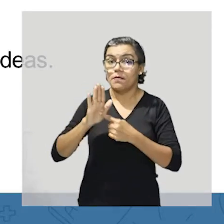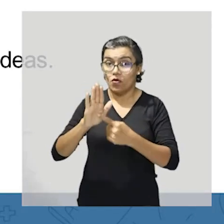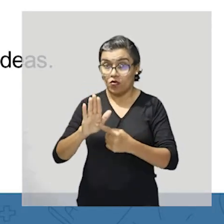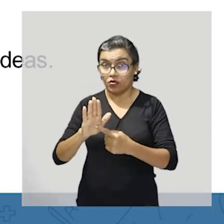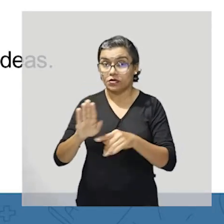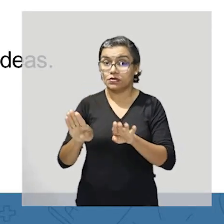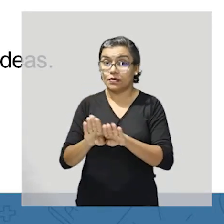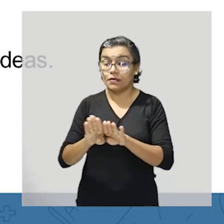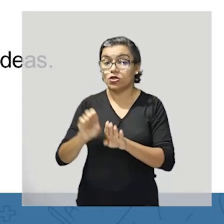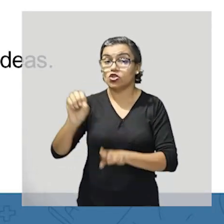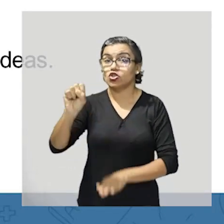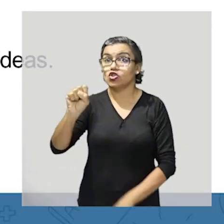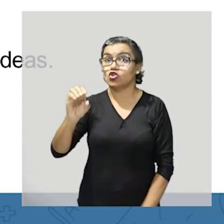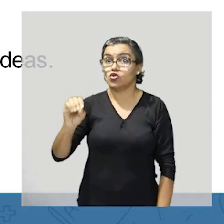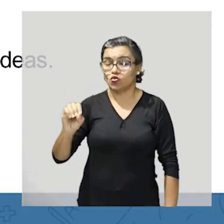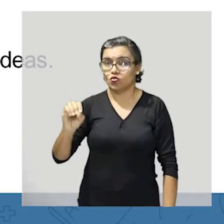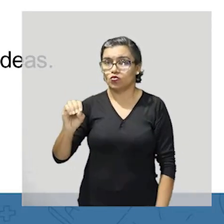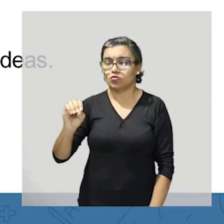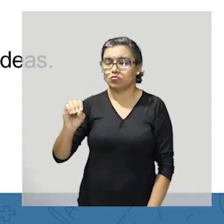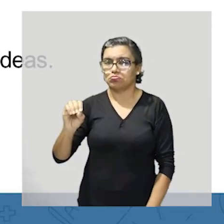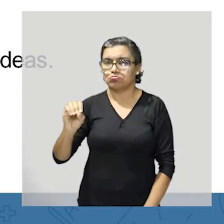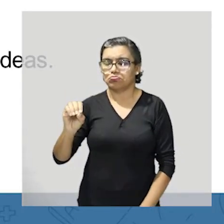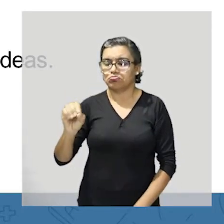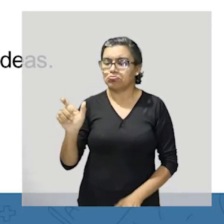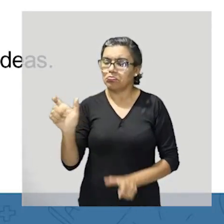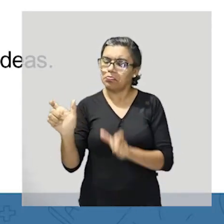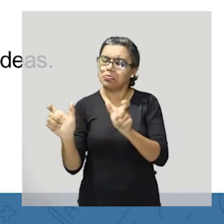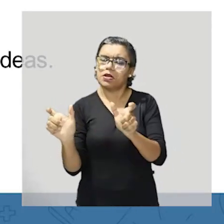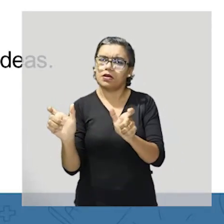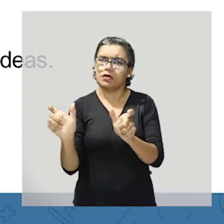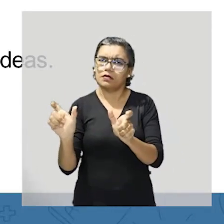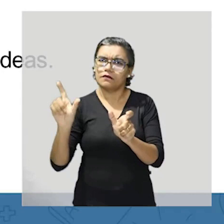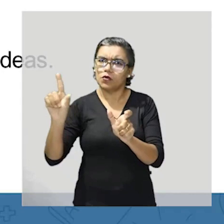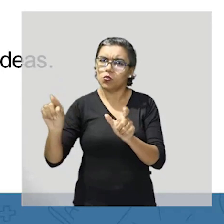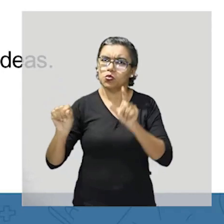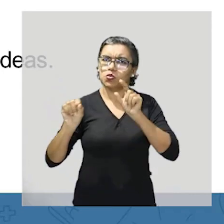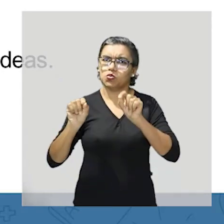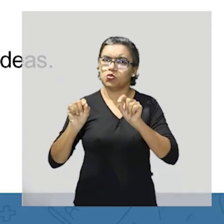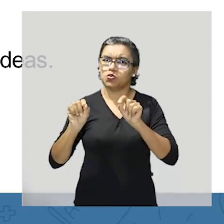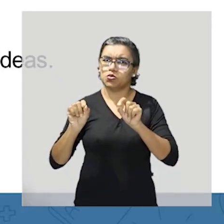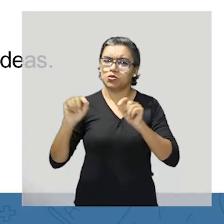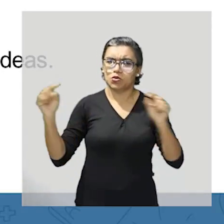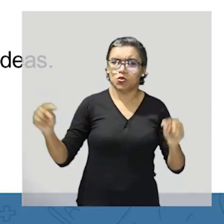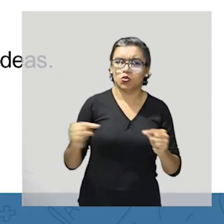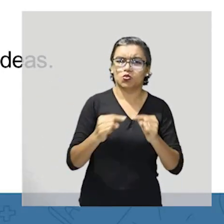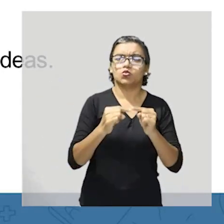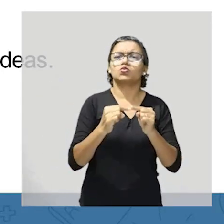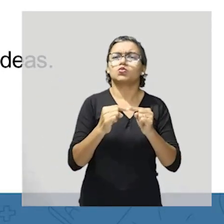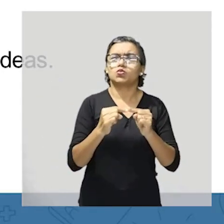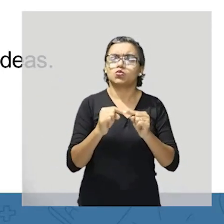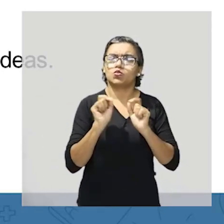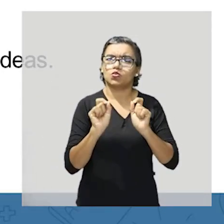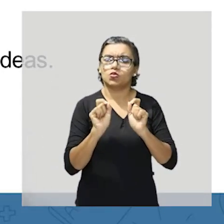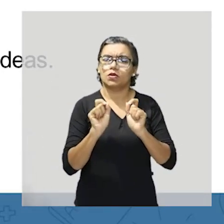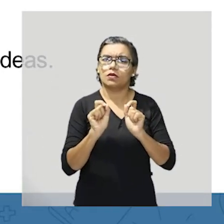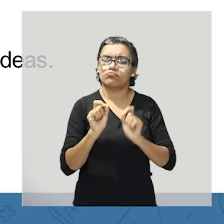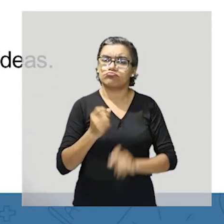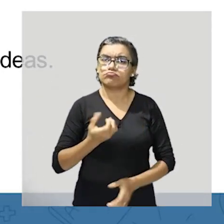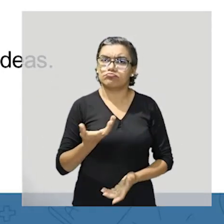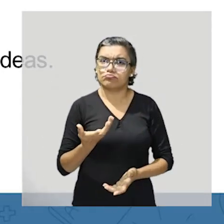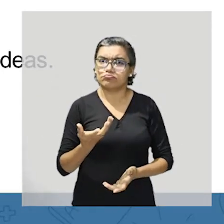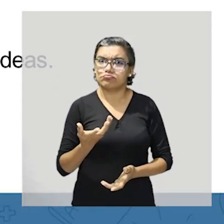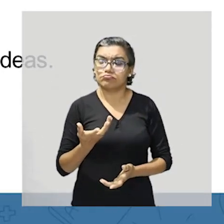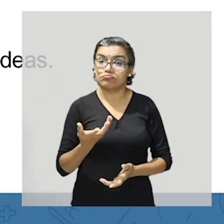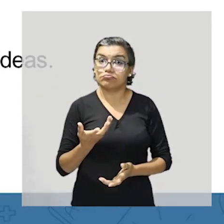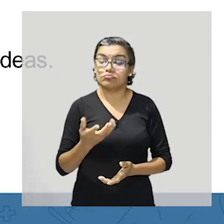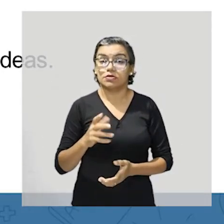duas palavrinhas, qual é a opção que sintetiza corretamente a expressão delas? O